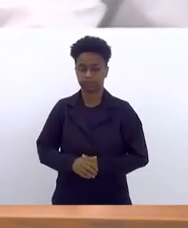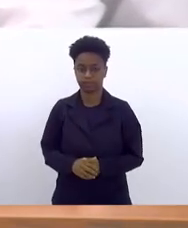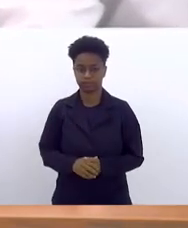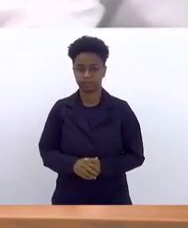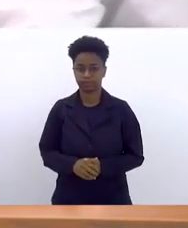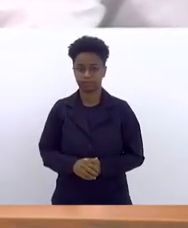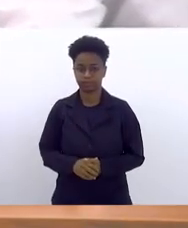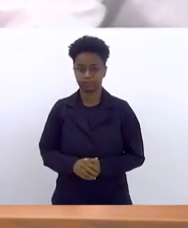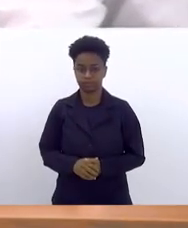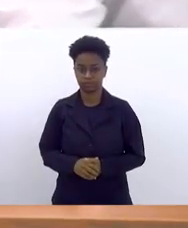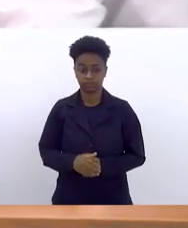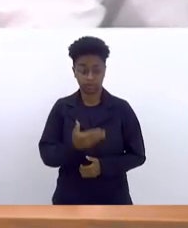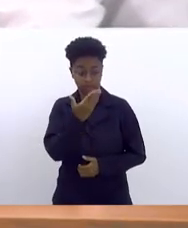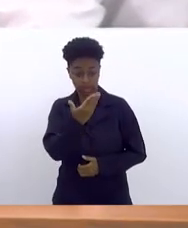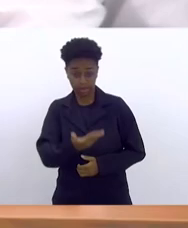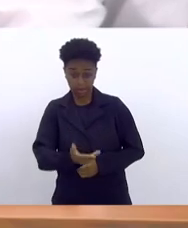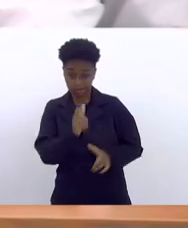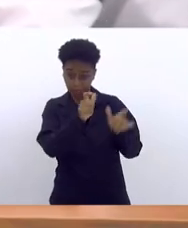E essas pessoas